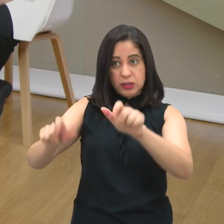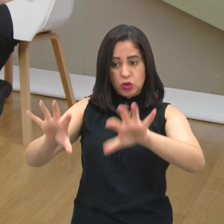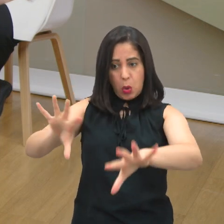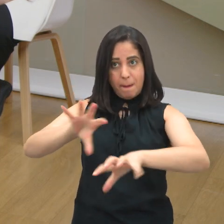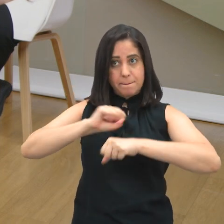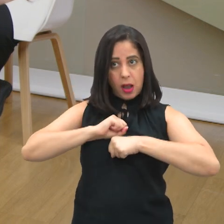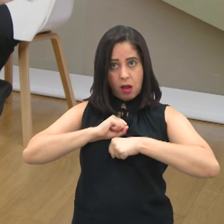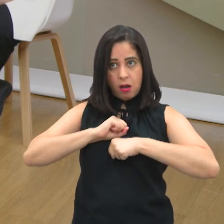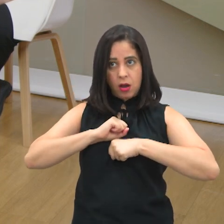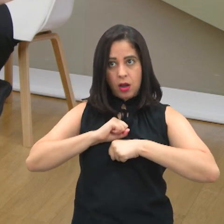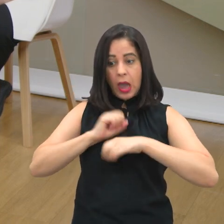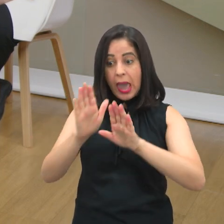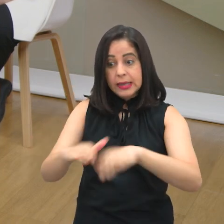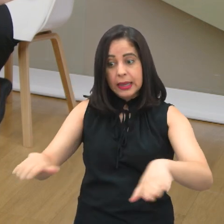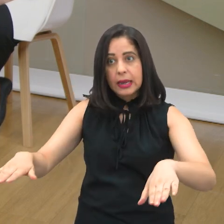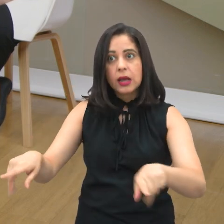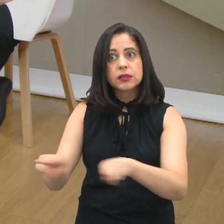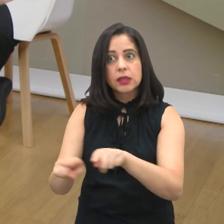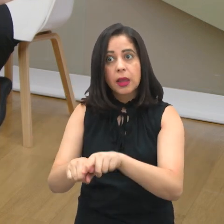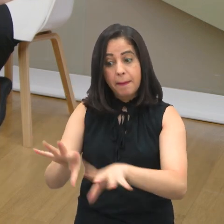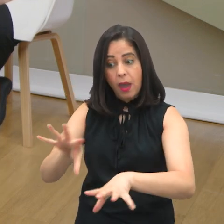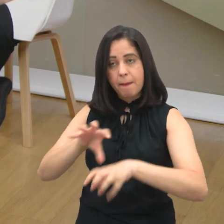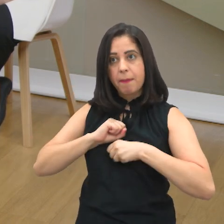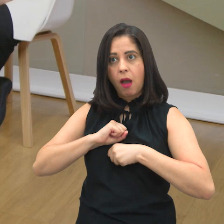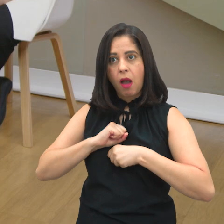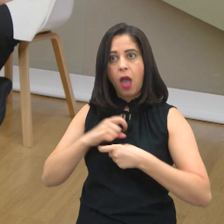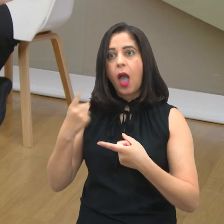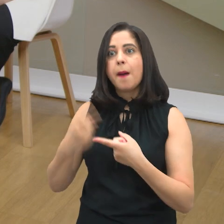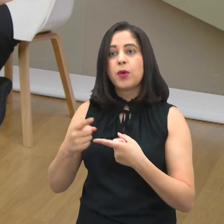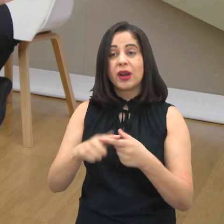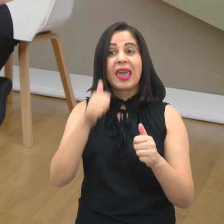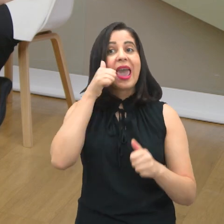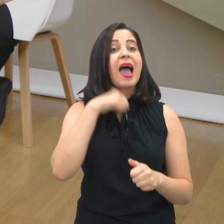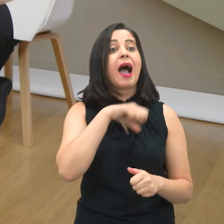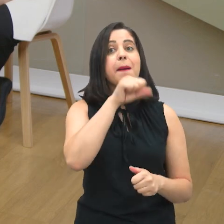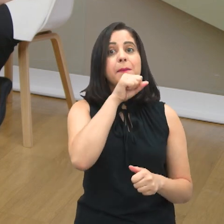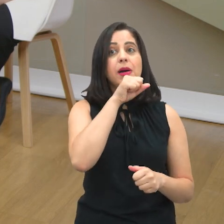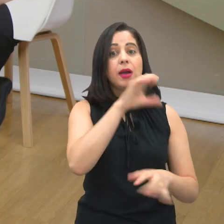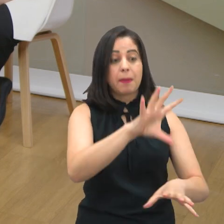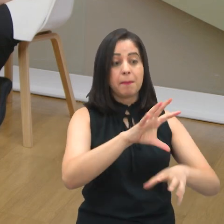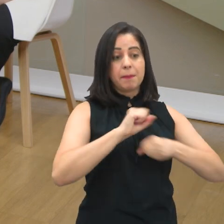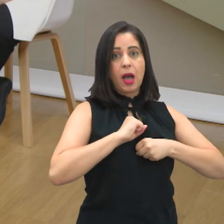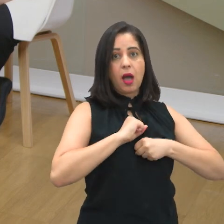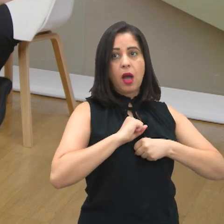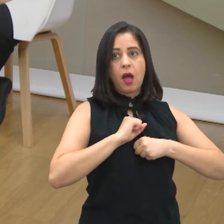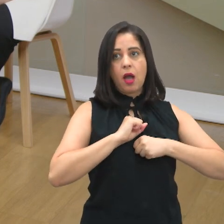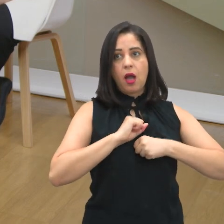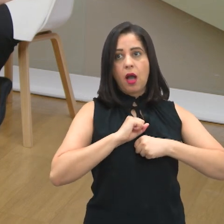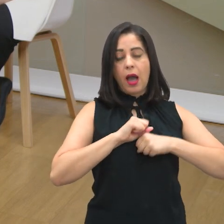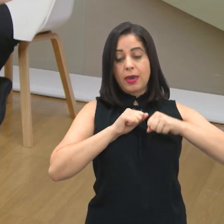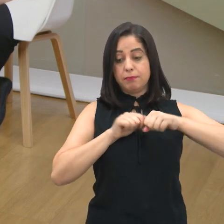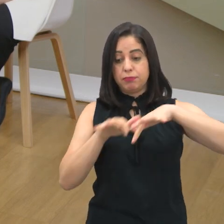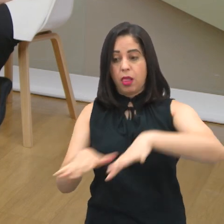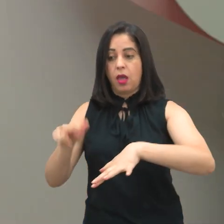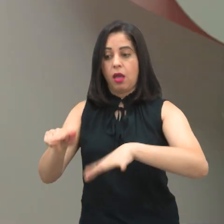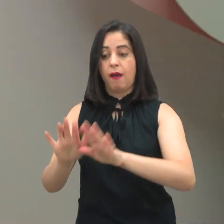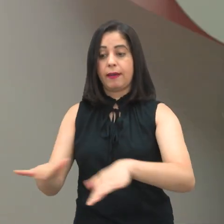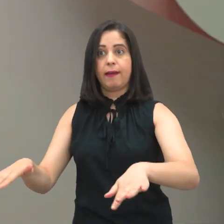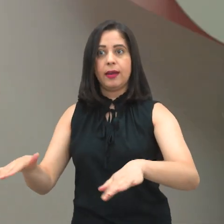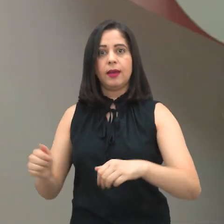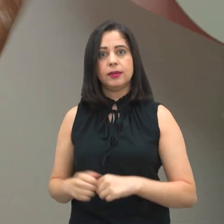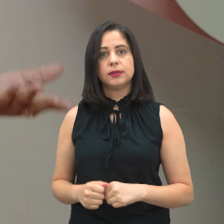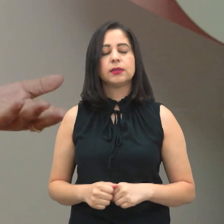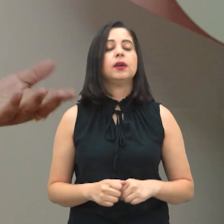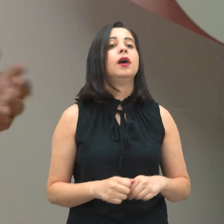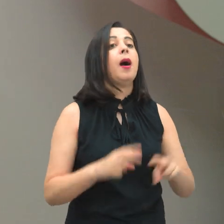porque muitas mães são infectadas pela bactéria e não sabem e transmitem para os seus bebês. Por isso a importância da prevenção e